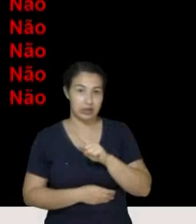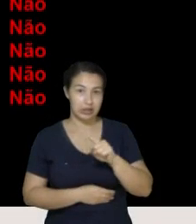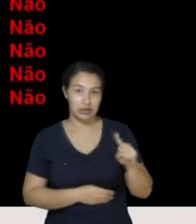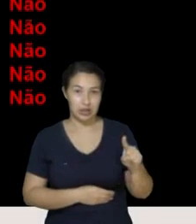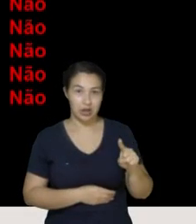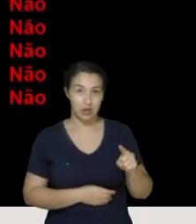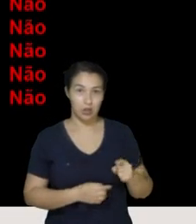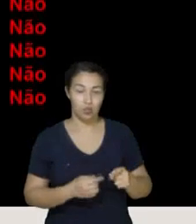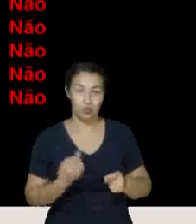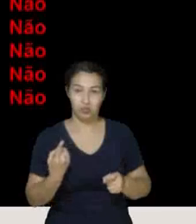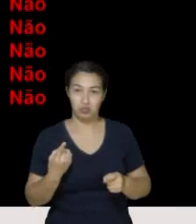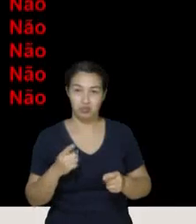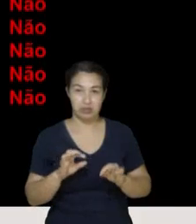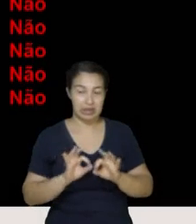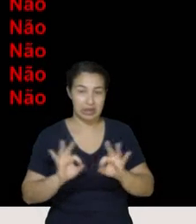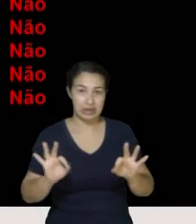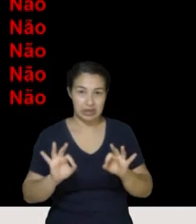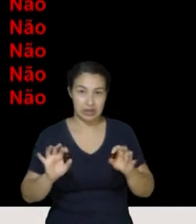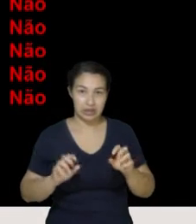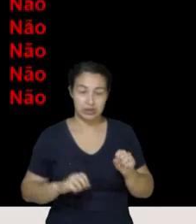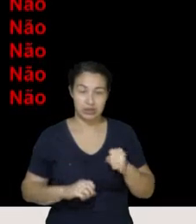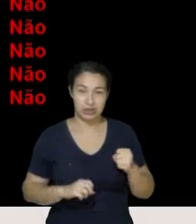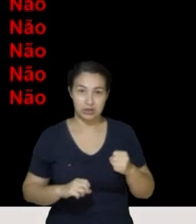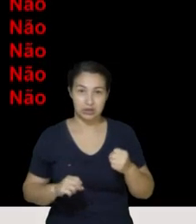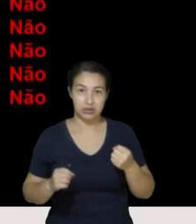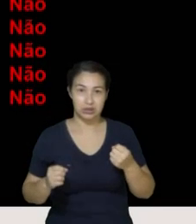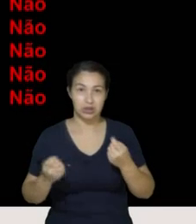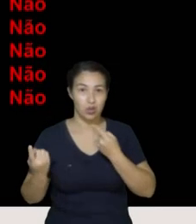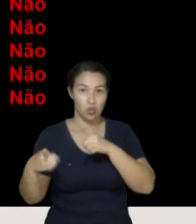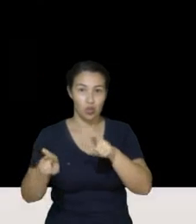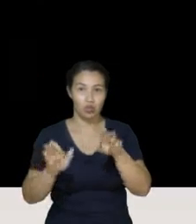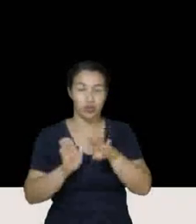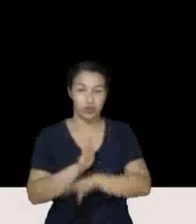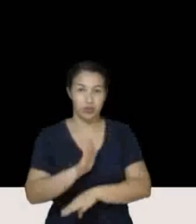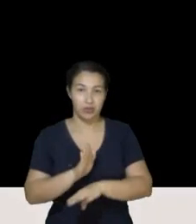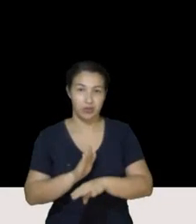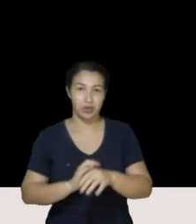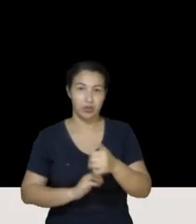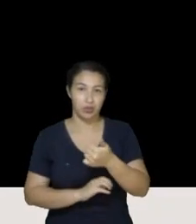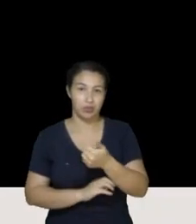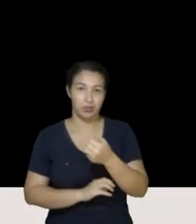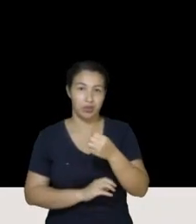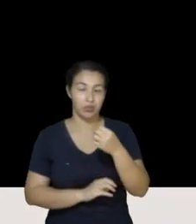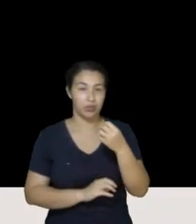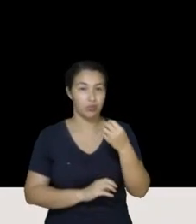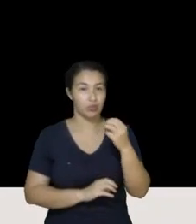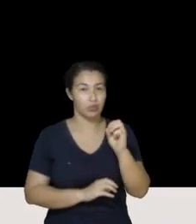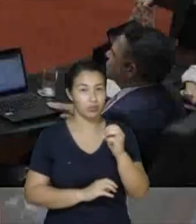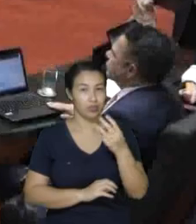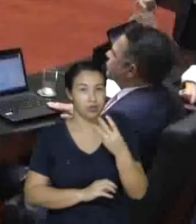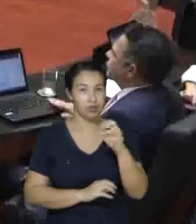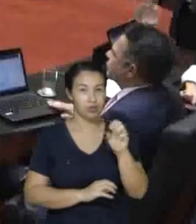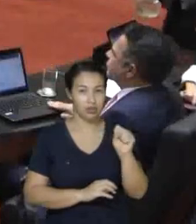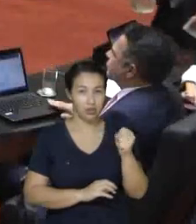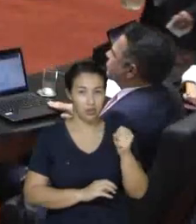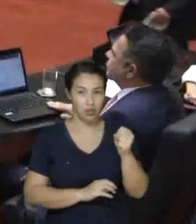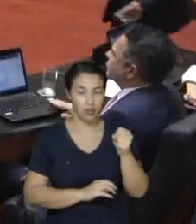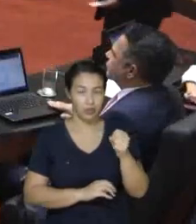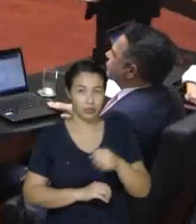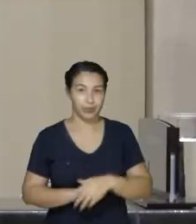voto sim. Está rejeitado o veto 1038 do total ao projeto de lei